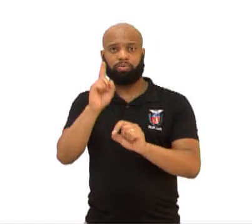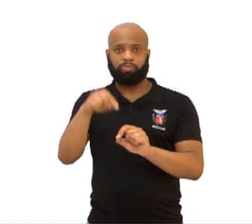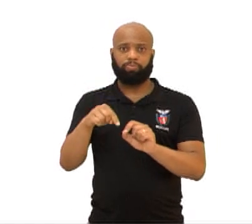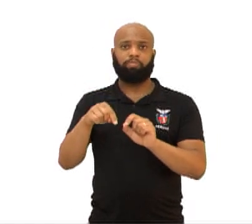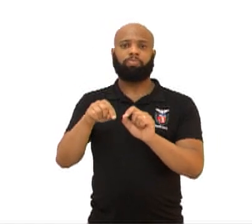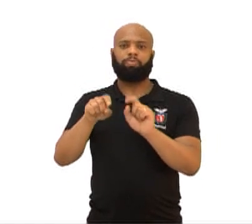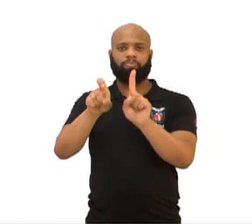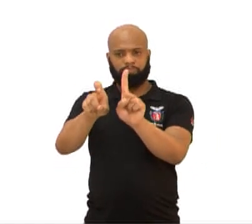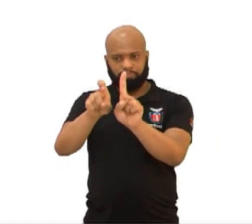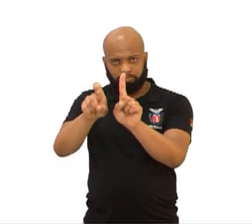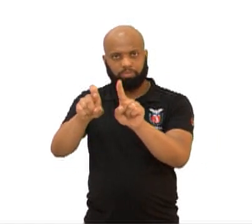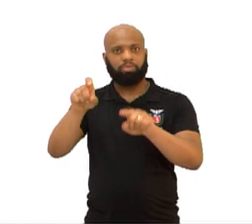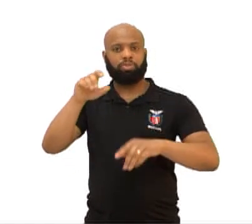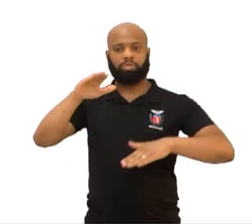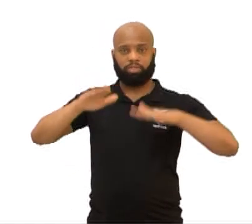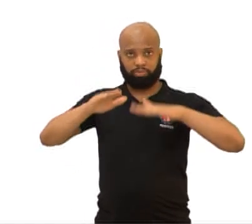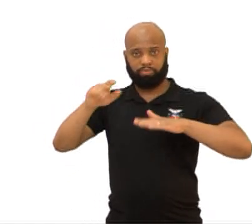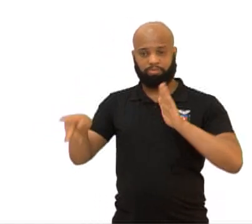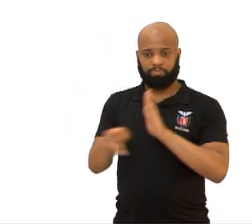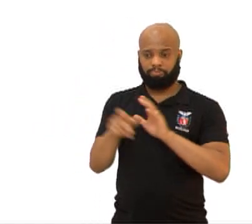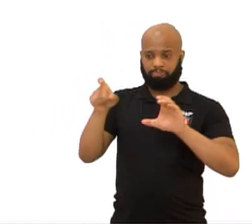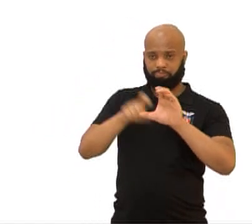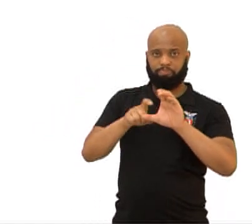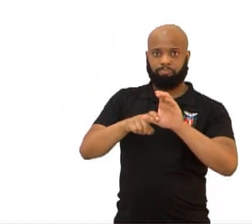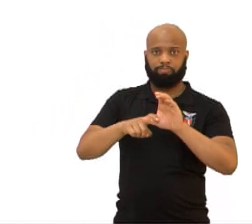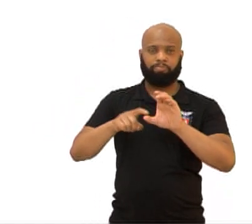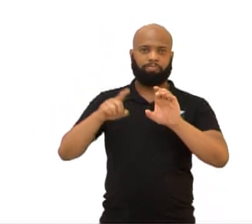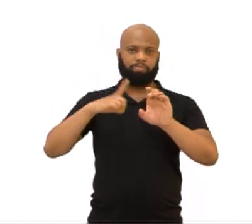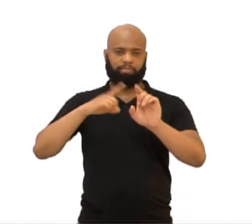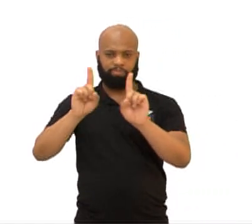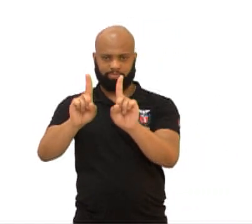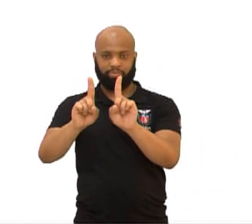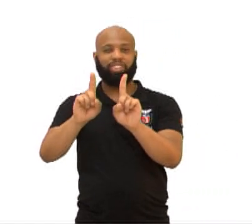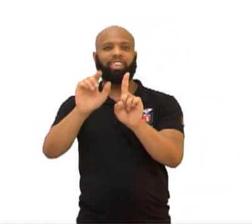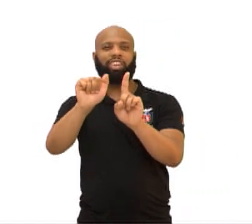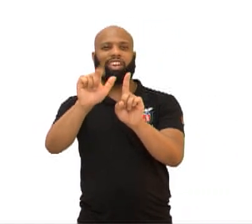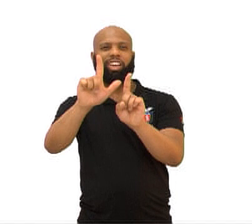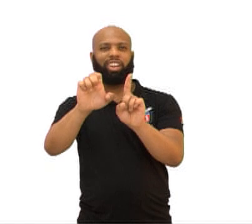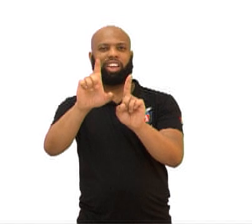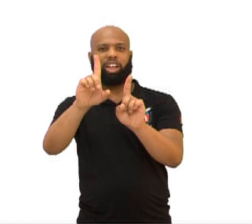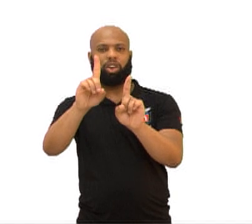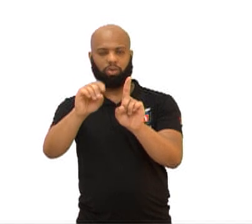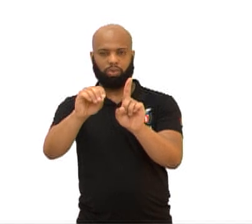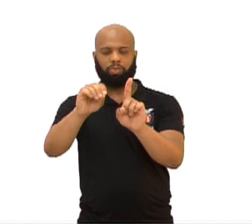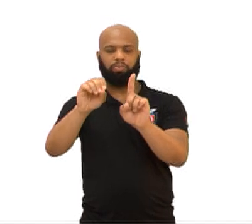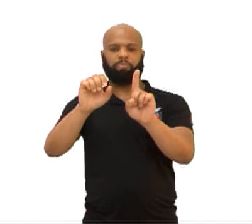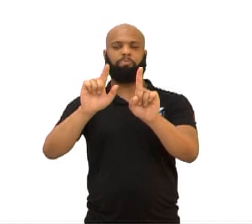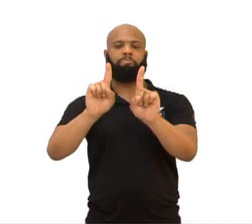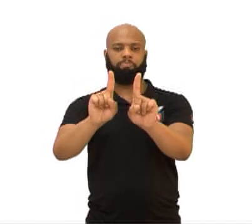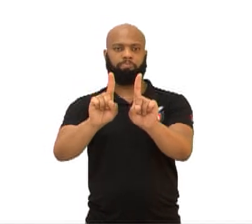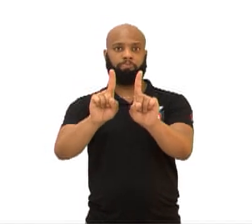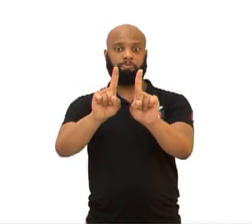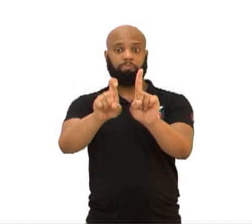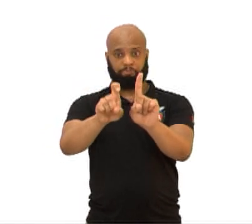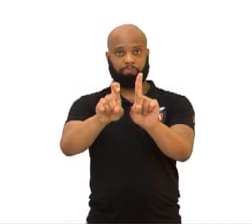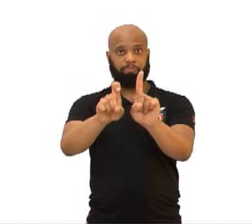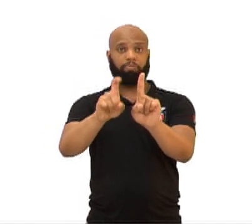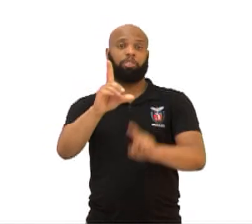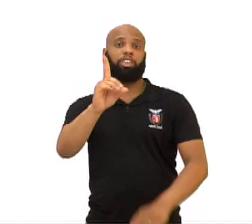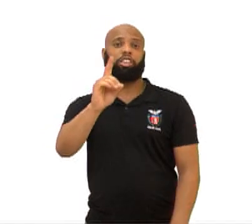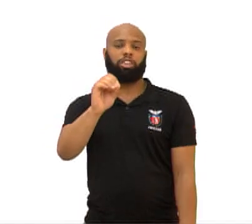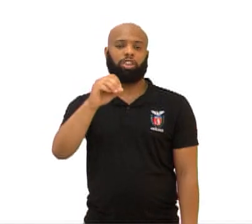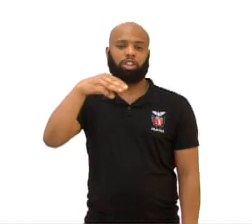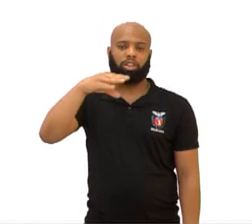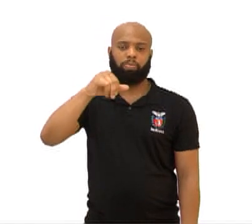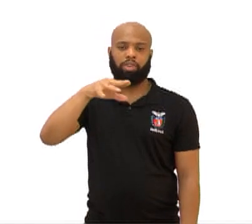vai depender de um gene dominante, de um alelo dominante. Geralmente, ela tem desenvolvimento na infância tardia,